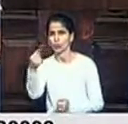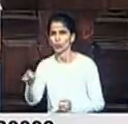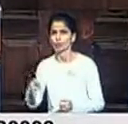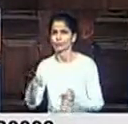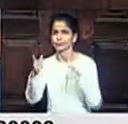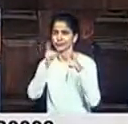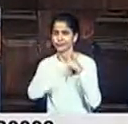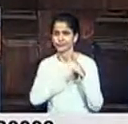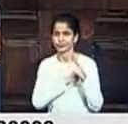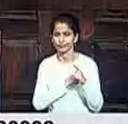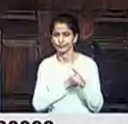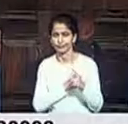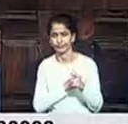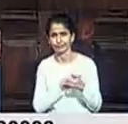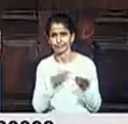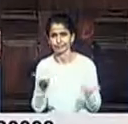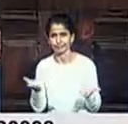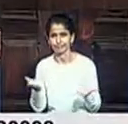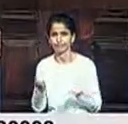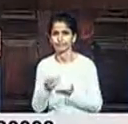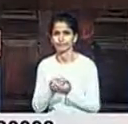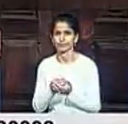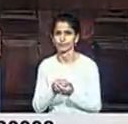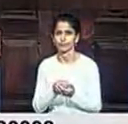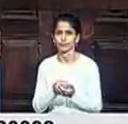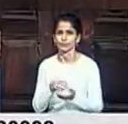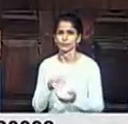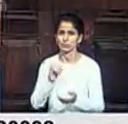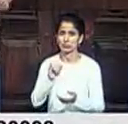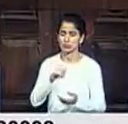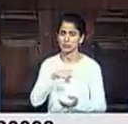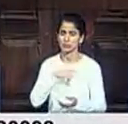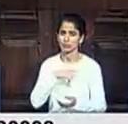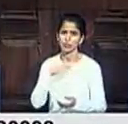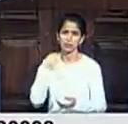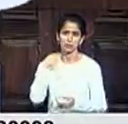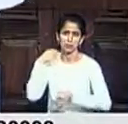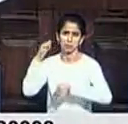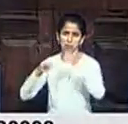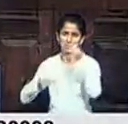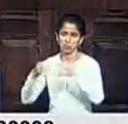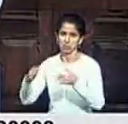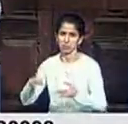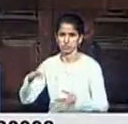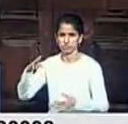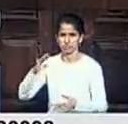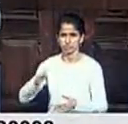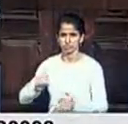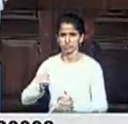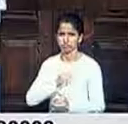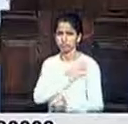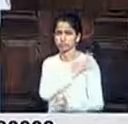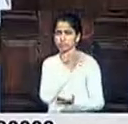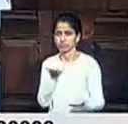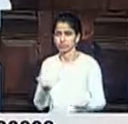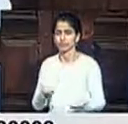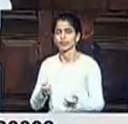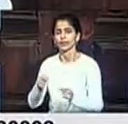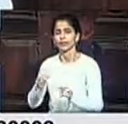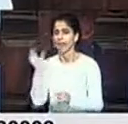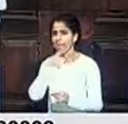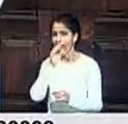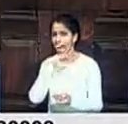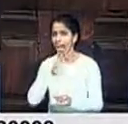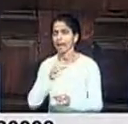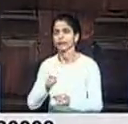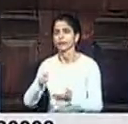falou hoje, citou um desembargador, as medidas tomadas, mas vamos acelerar a cobrança pelo menos de uma parte